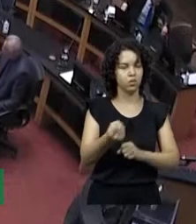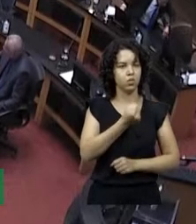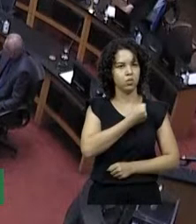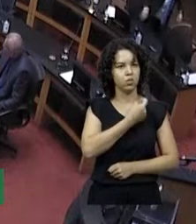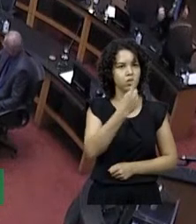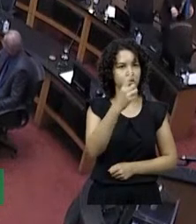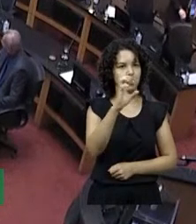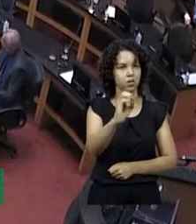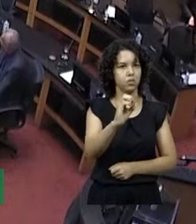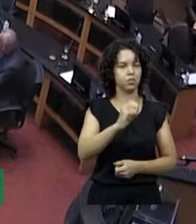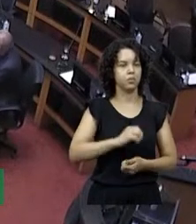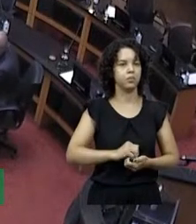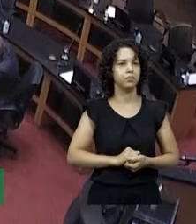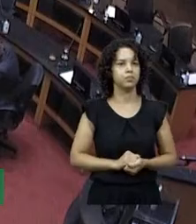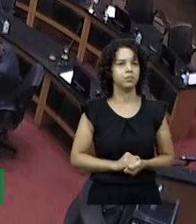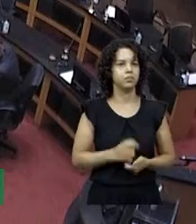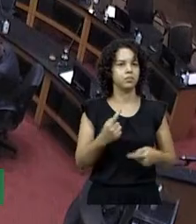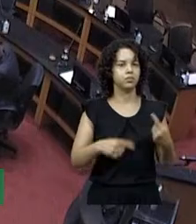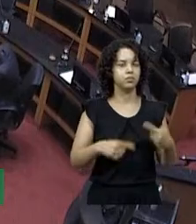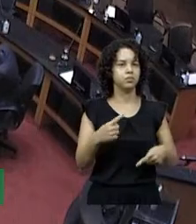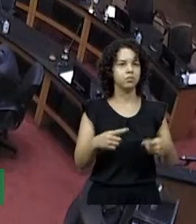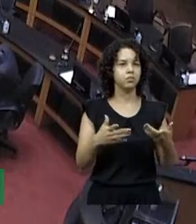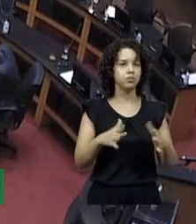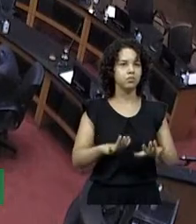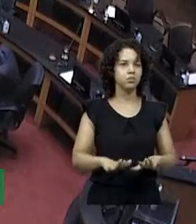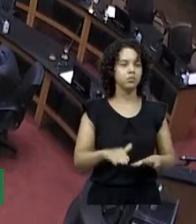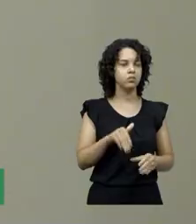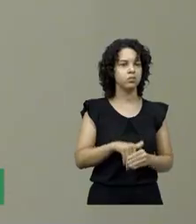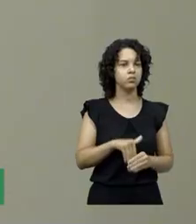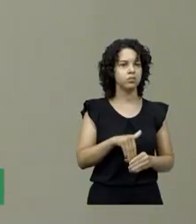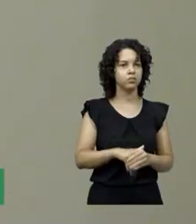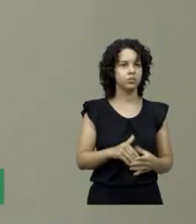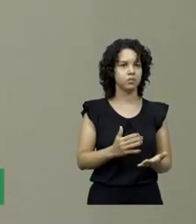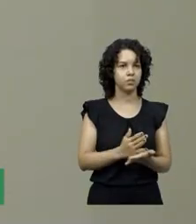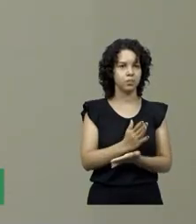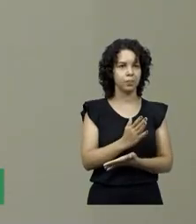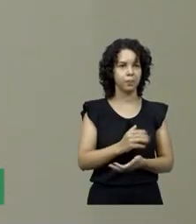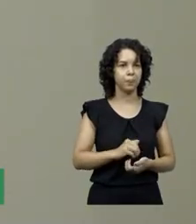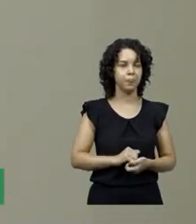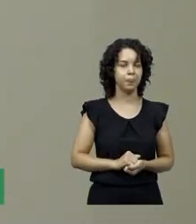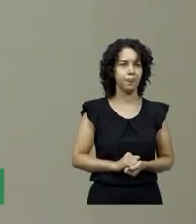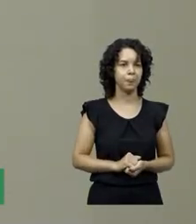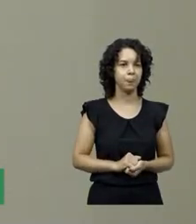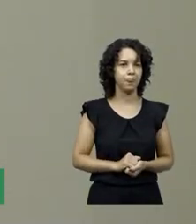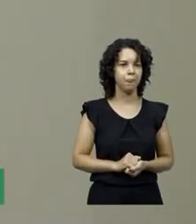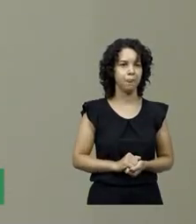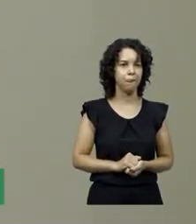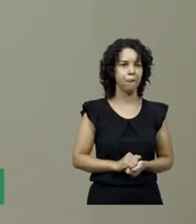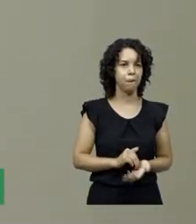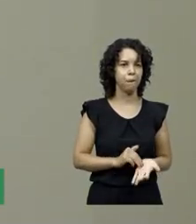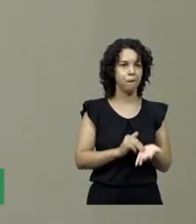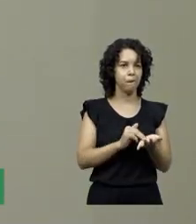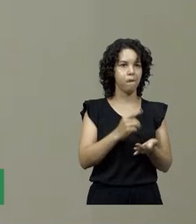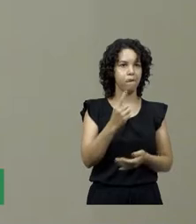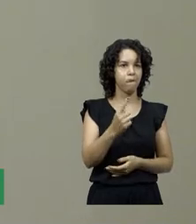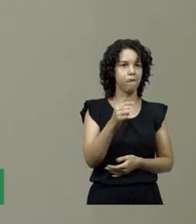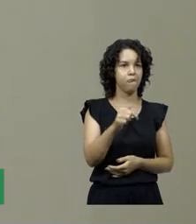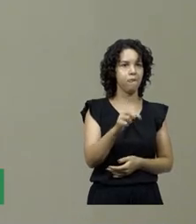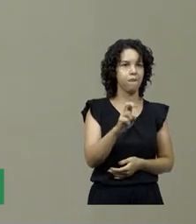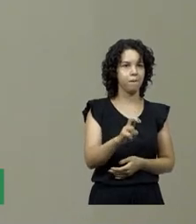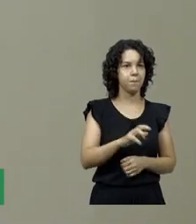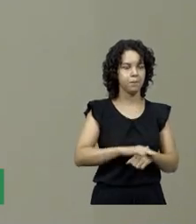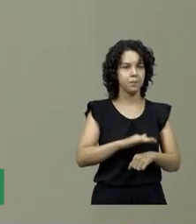Em discussão, não havendo quem queira discutir, em votação está aprovada. Moção 175, autor